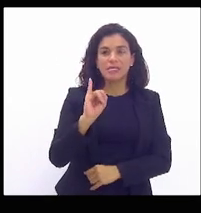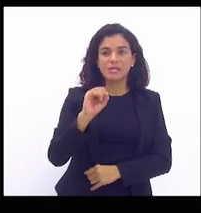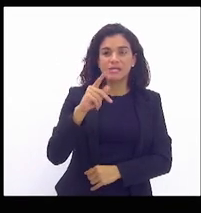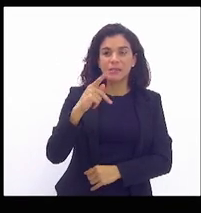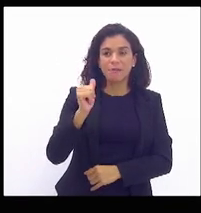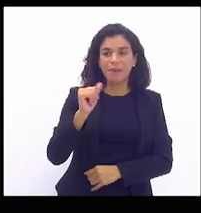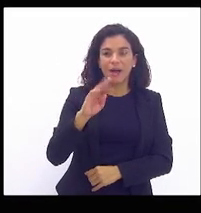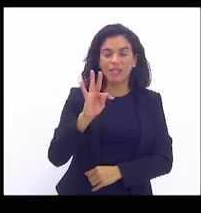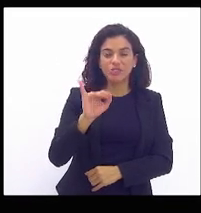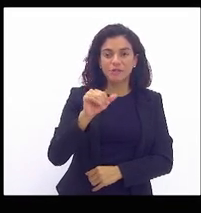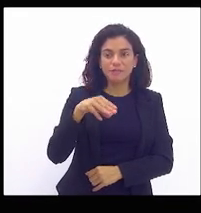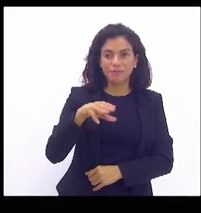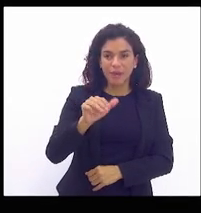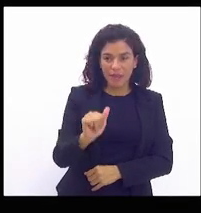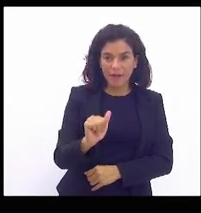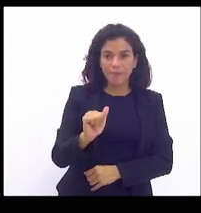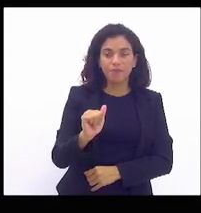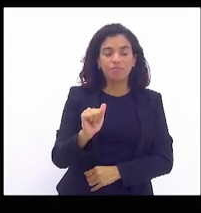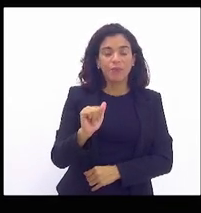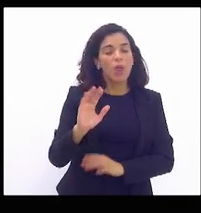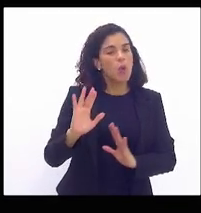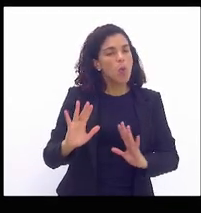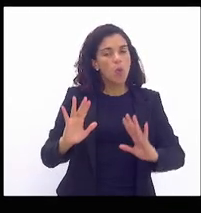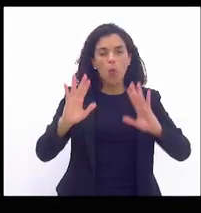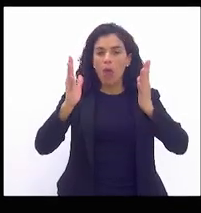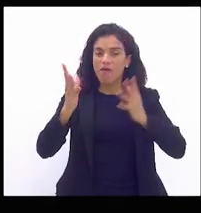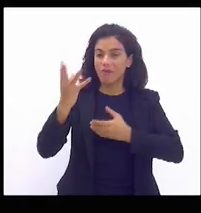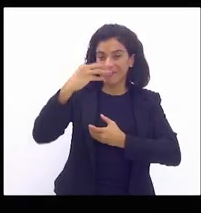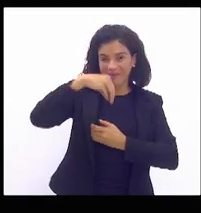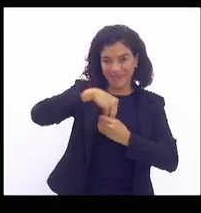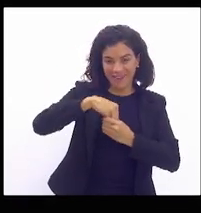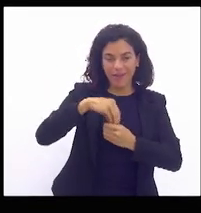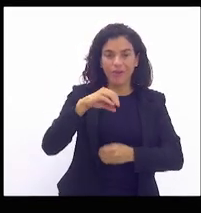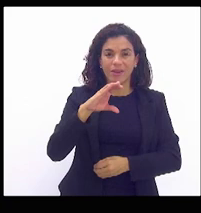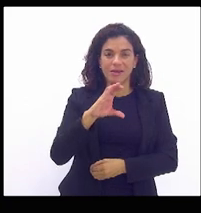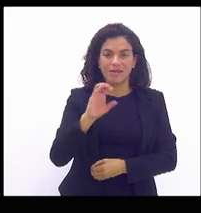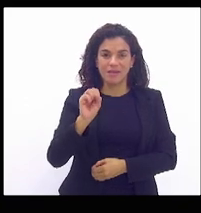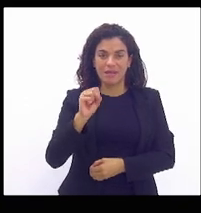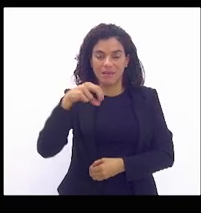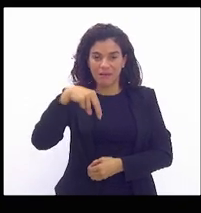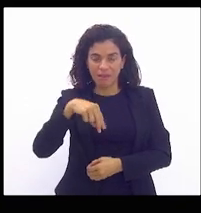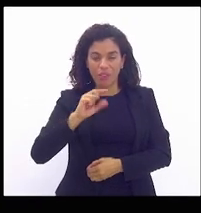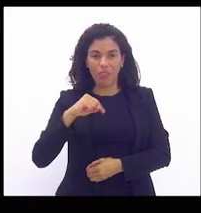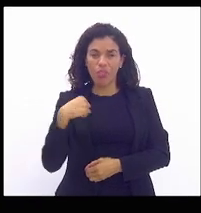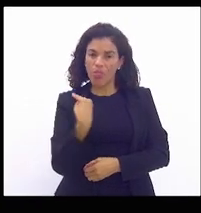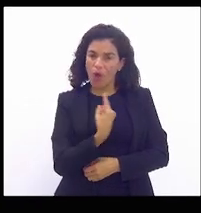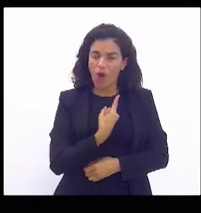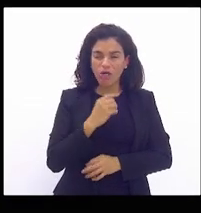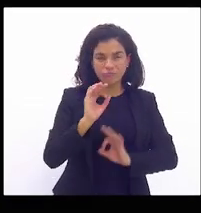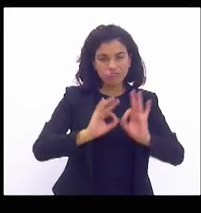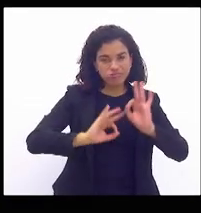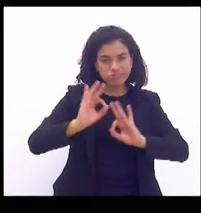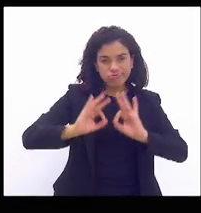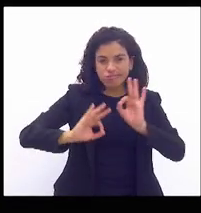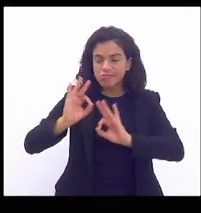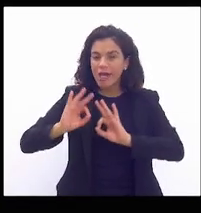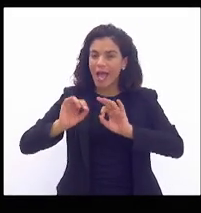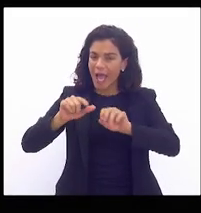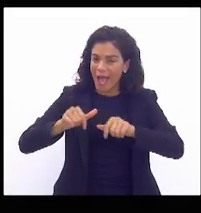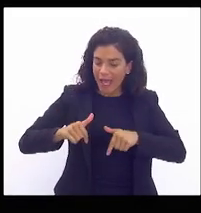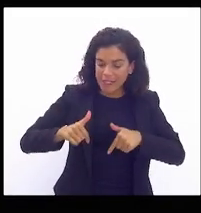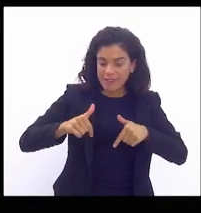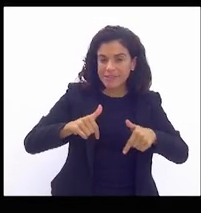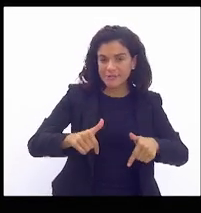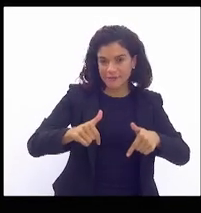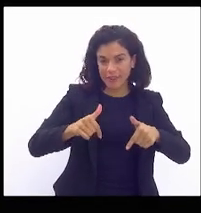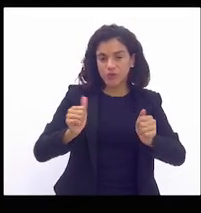é um evento interno da CSN, nós desenvolvemos diversas atividades internamente com os